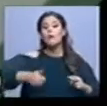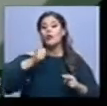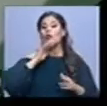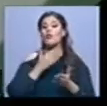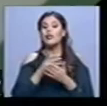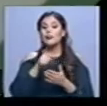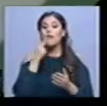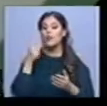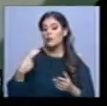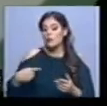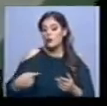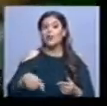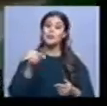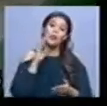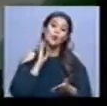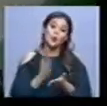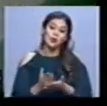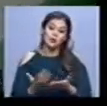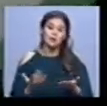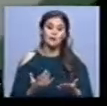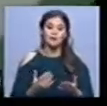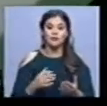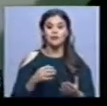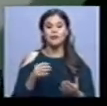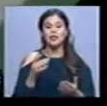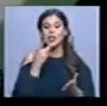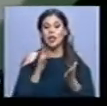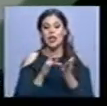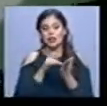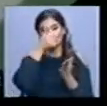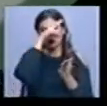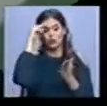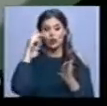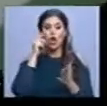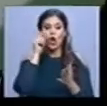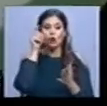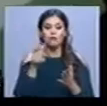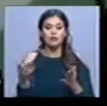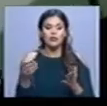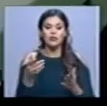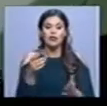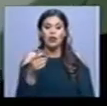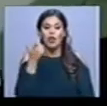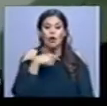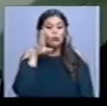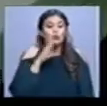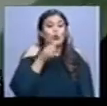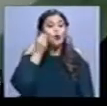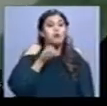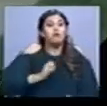nossa vida. E depois, por último, da Gradiva, Gerd Leonhardt. Ele é, olha, eu nem sei te explicar muito